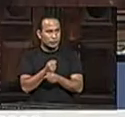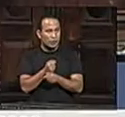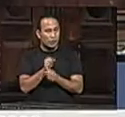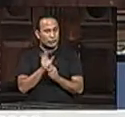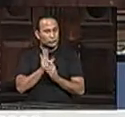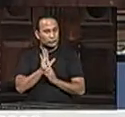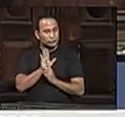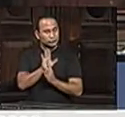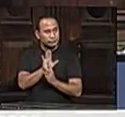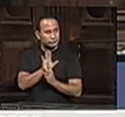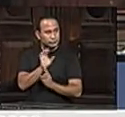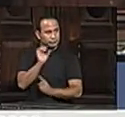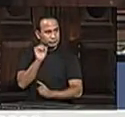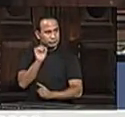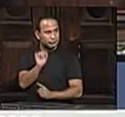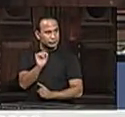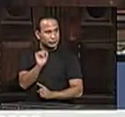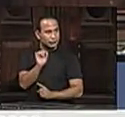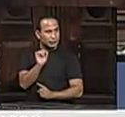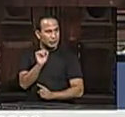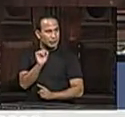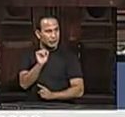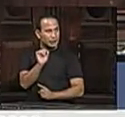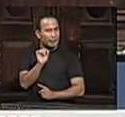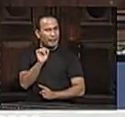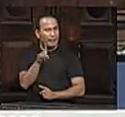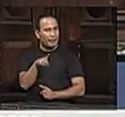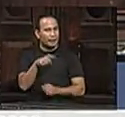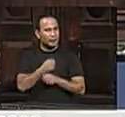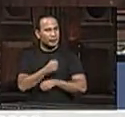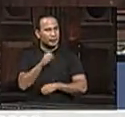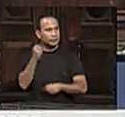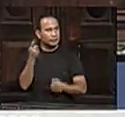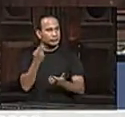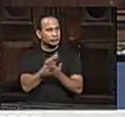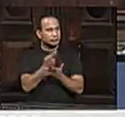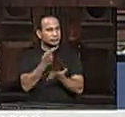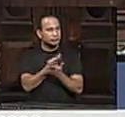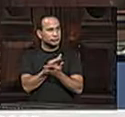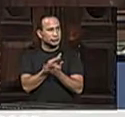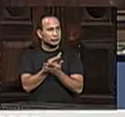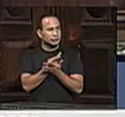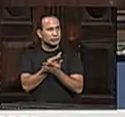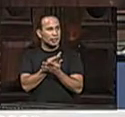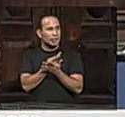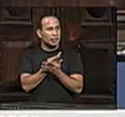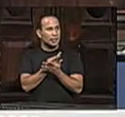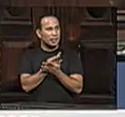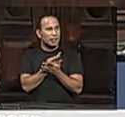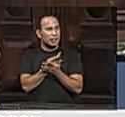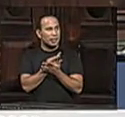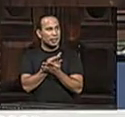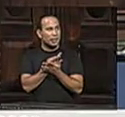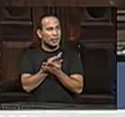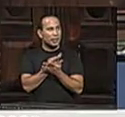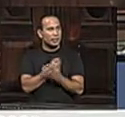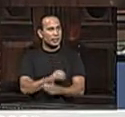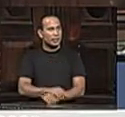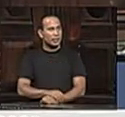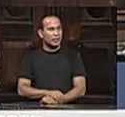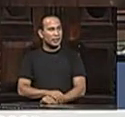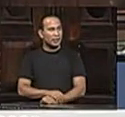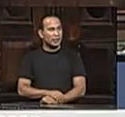mostrando que é, deputado presidente, um grande erro de análise de contas, e um erro que eu diria a Vossa Excelência,